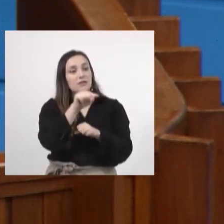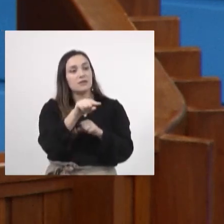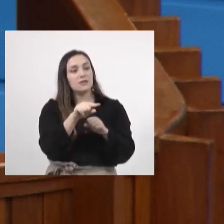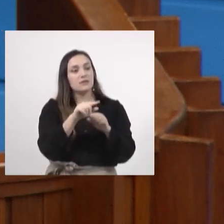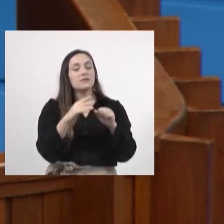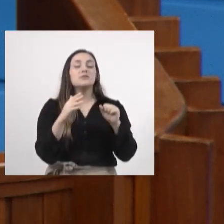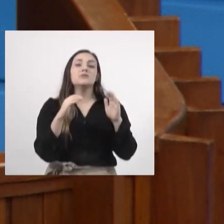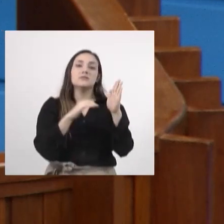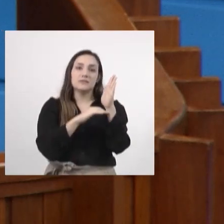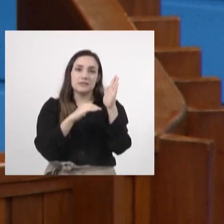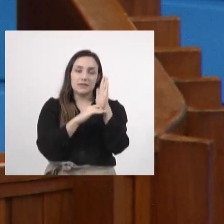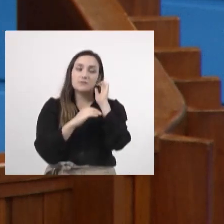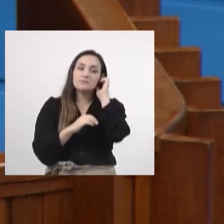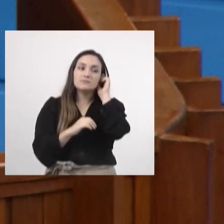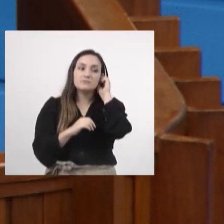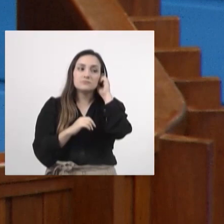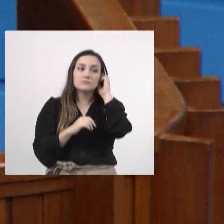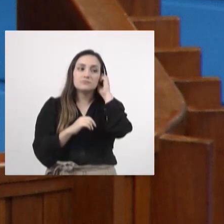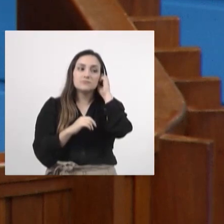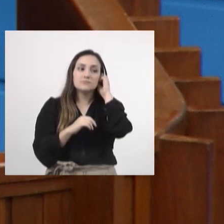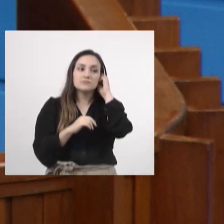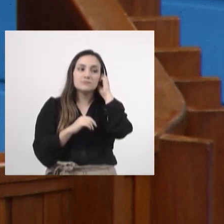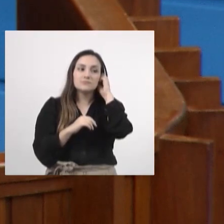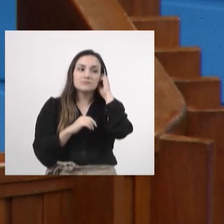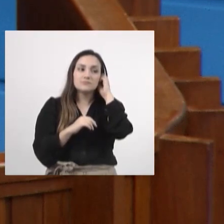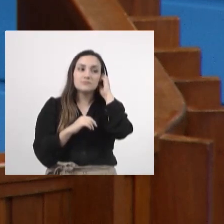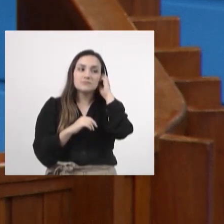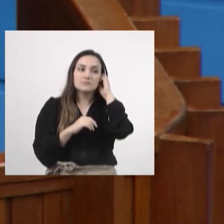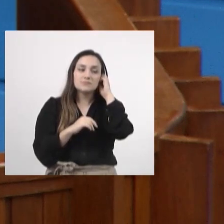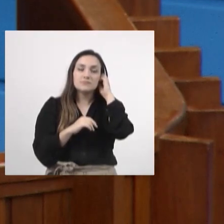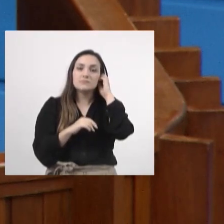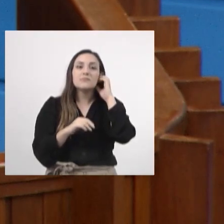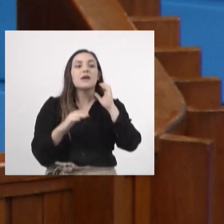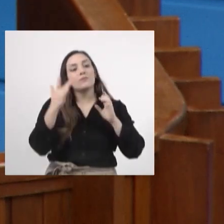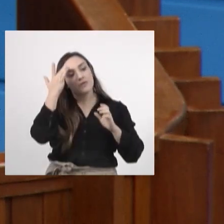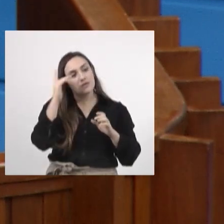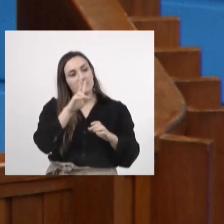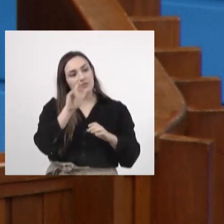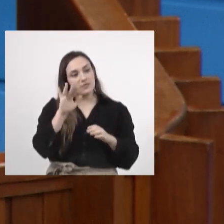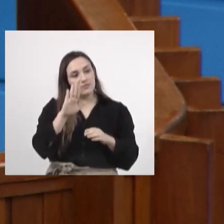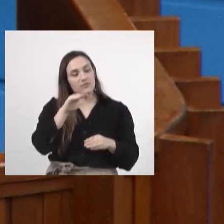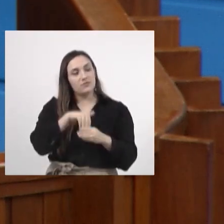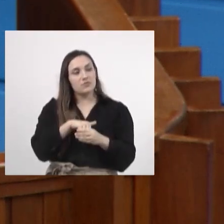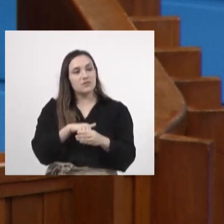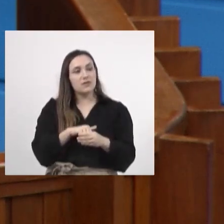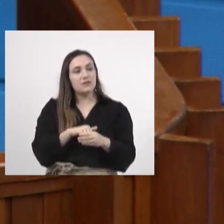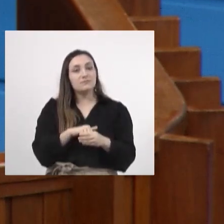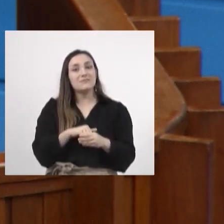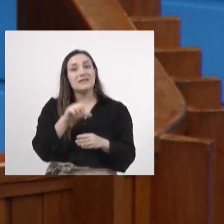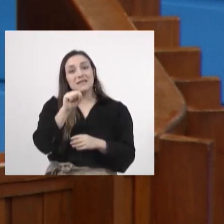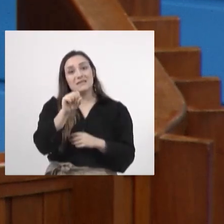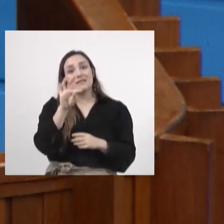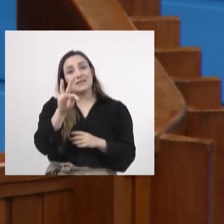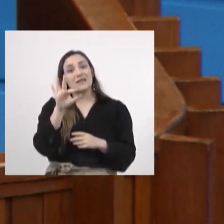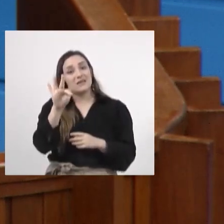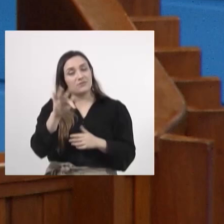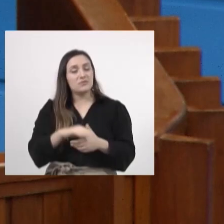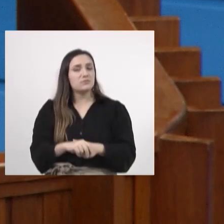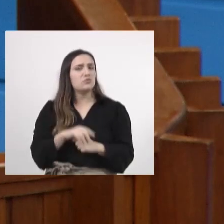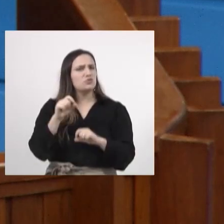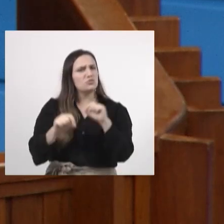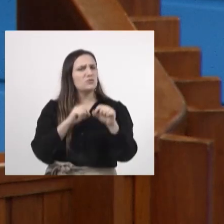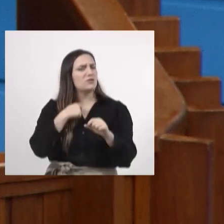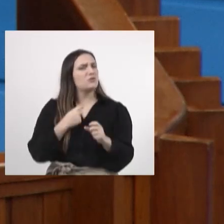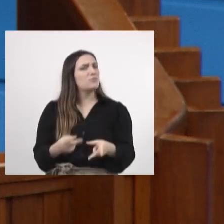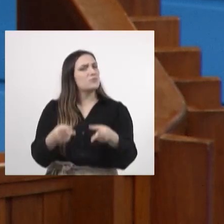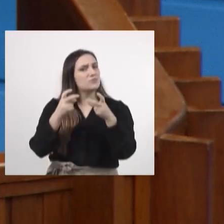mas amanhã ela está agendada para ser votada no STF. Na minha